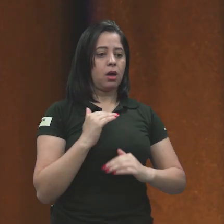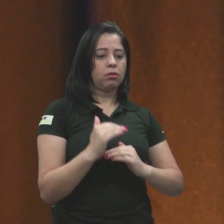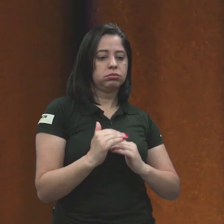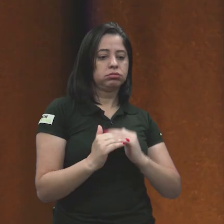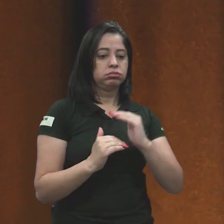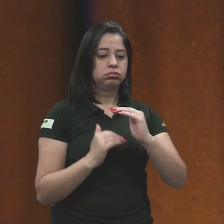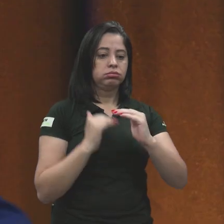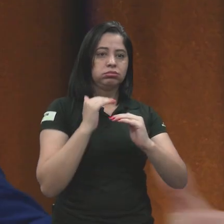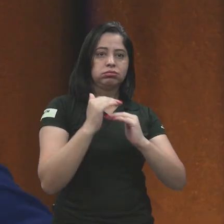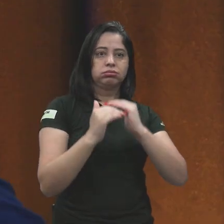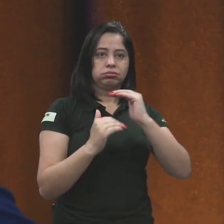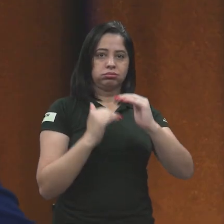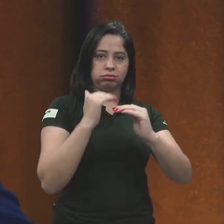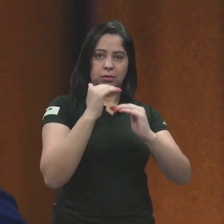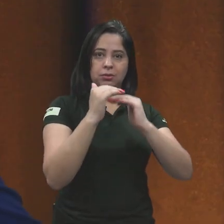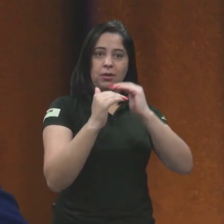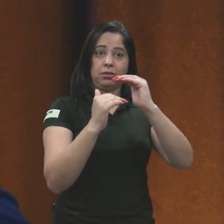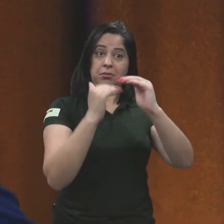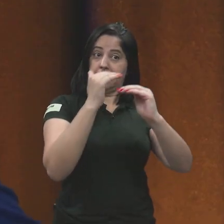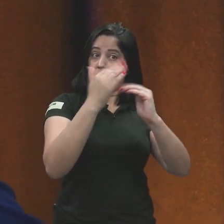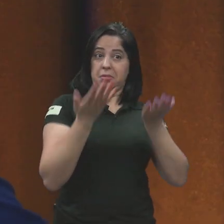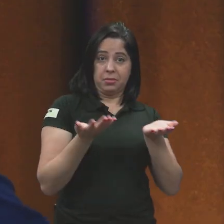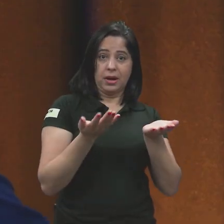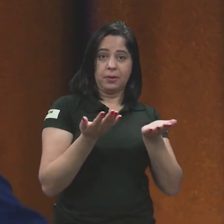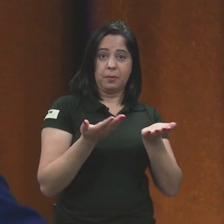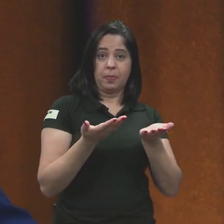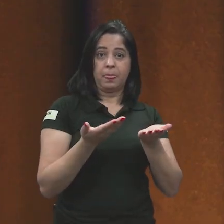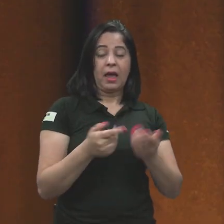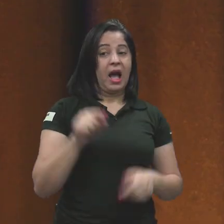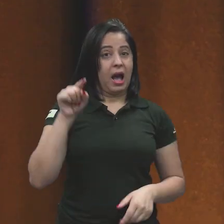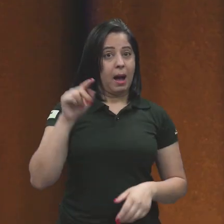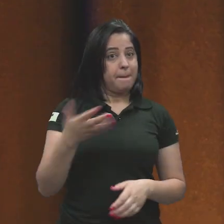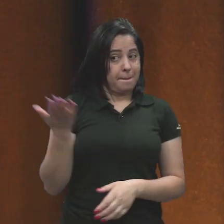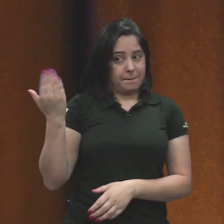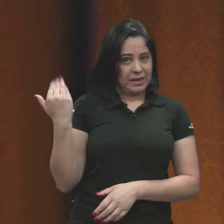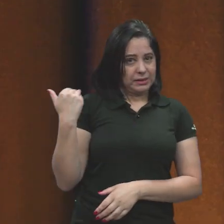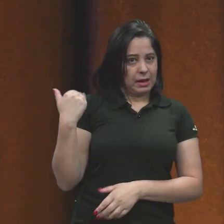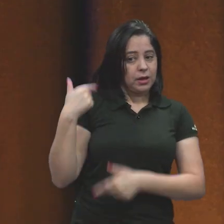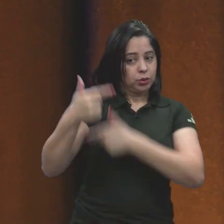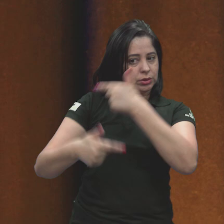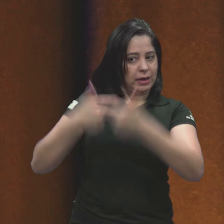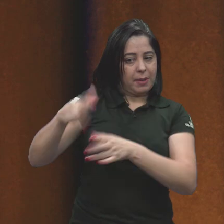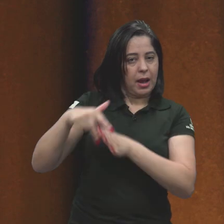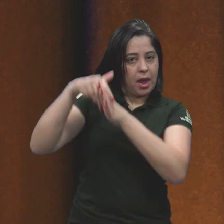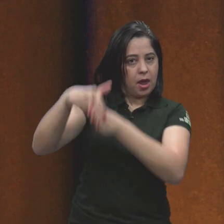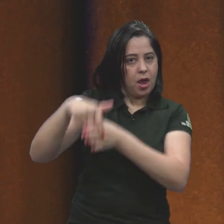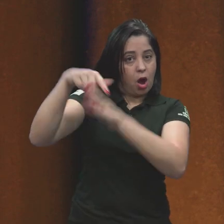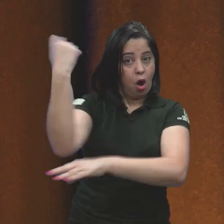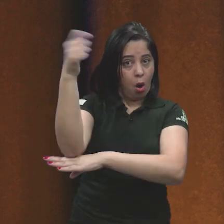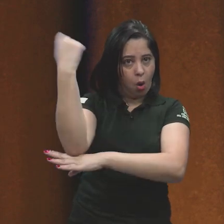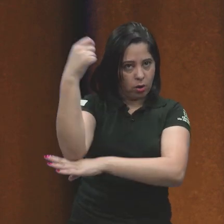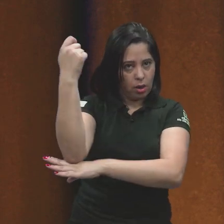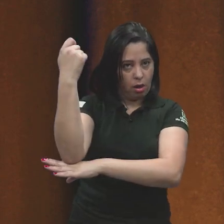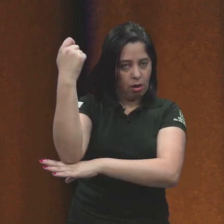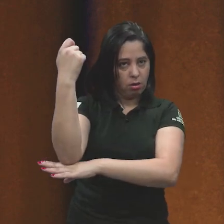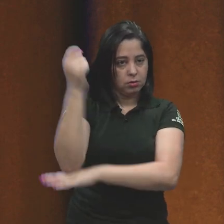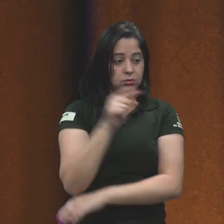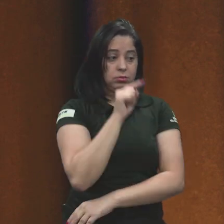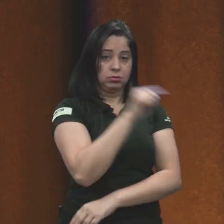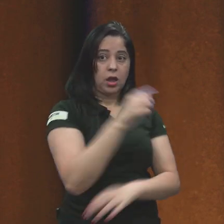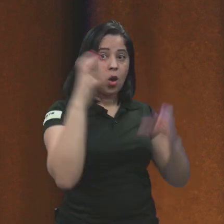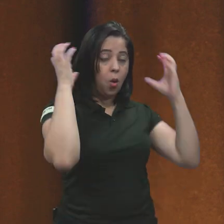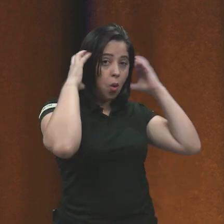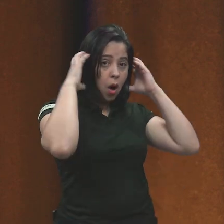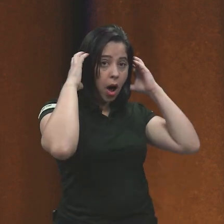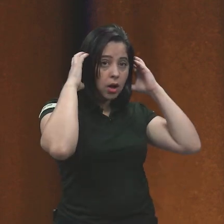ser humano que saiu das arenas, da roça, né, e hoje ocupa essa posição de vereador, né? Mas ainda vale